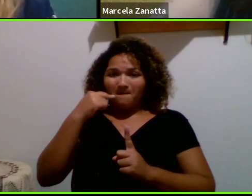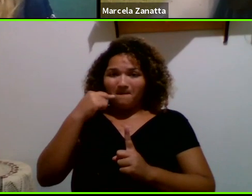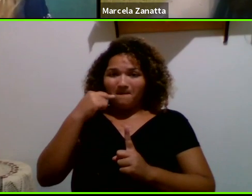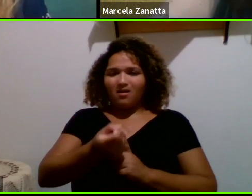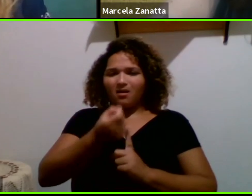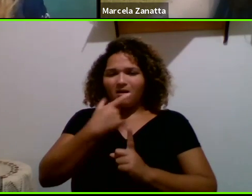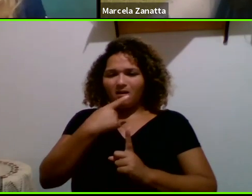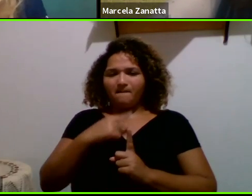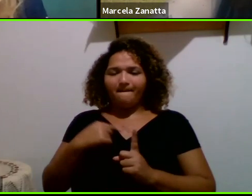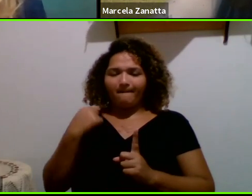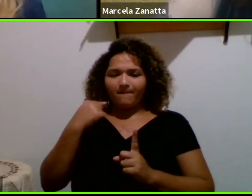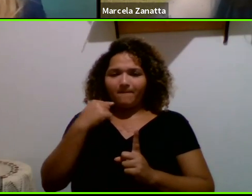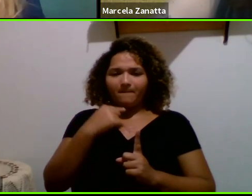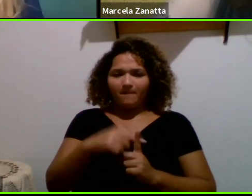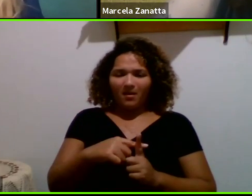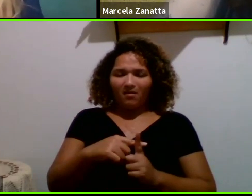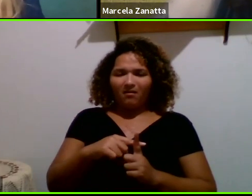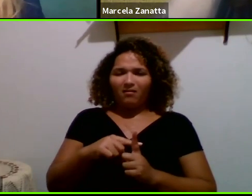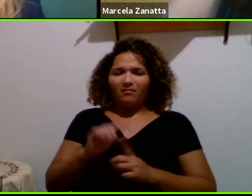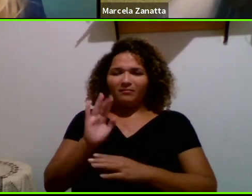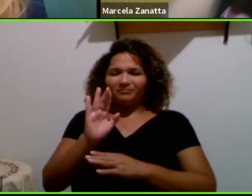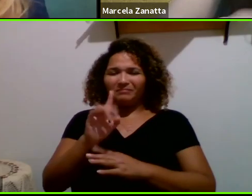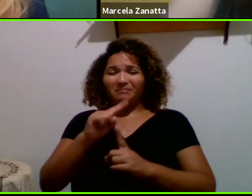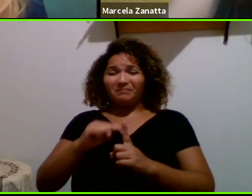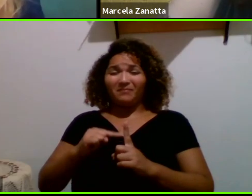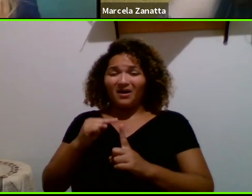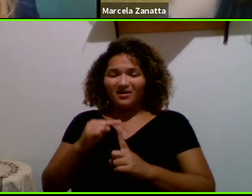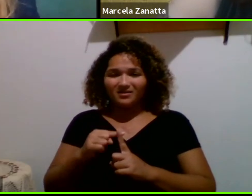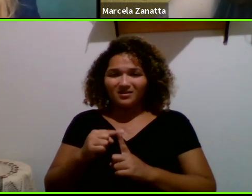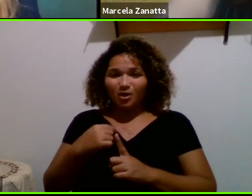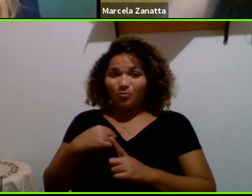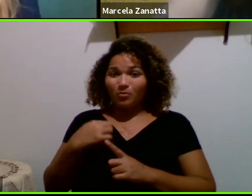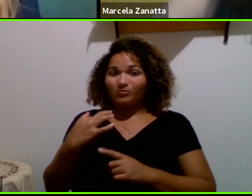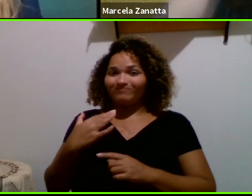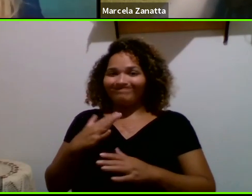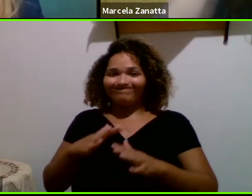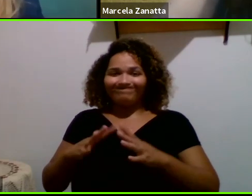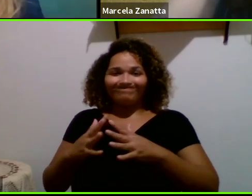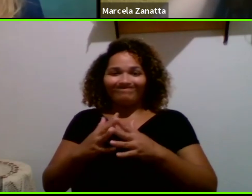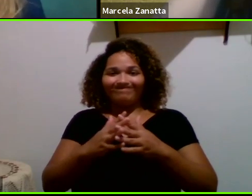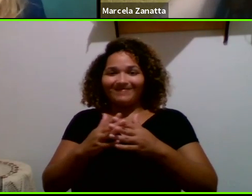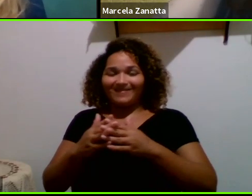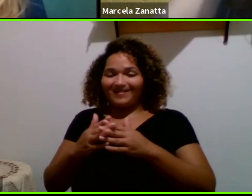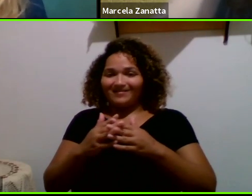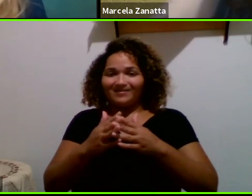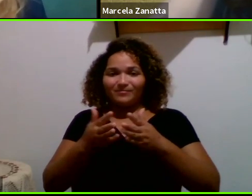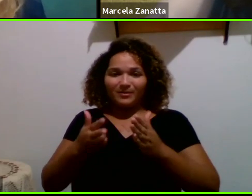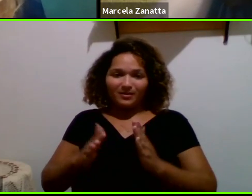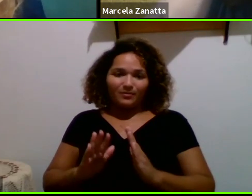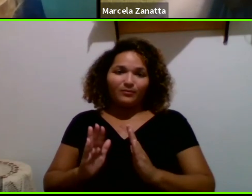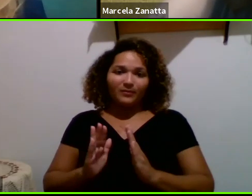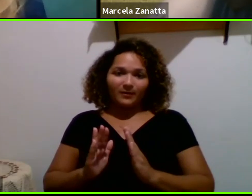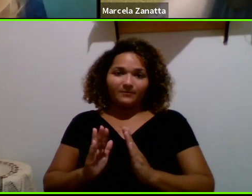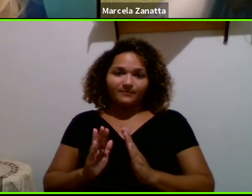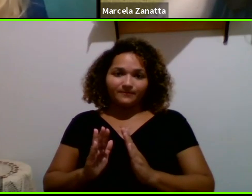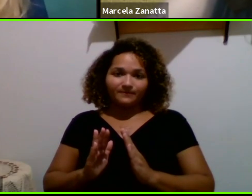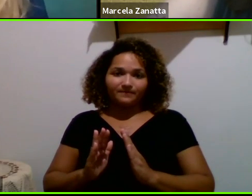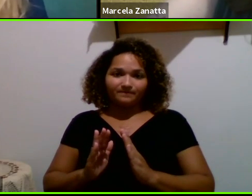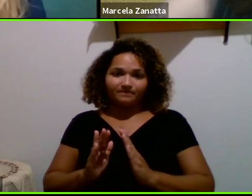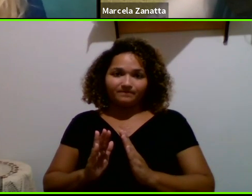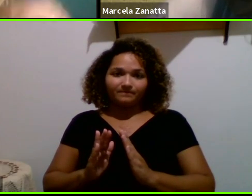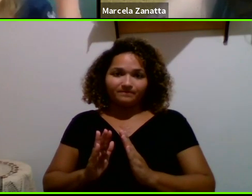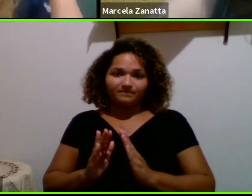dele. Então, olha lá, nesse período de 5 a 7 centímetros, que é quando o feto faz a sua